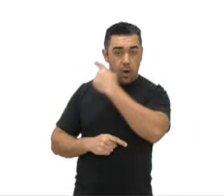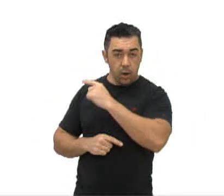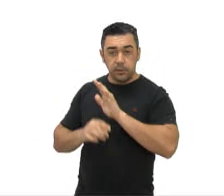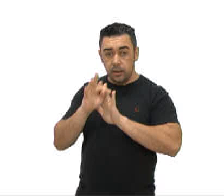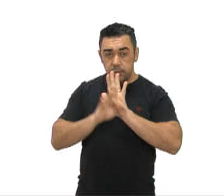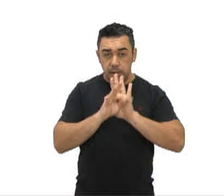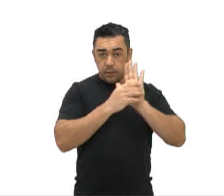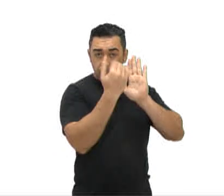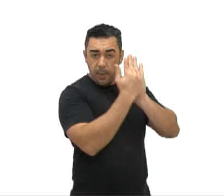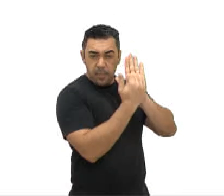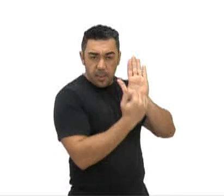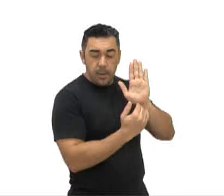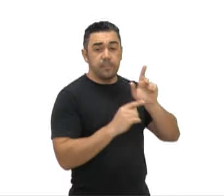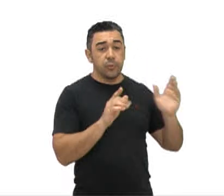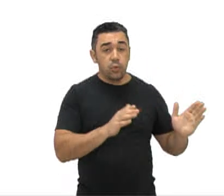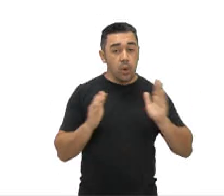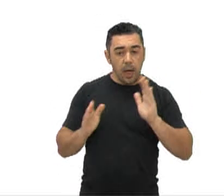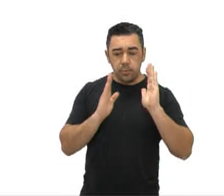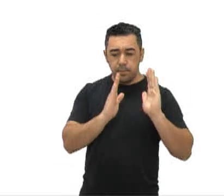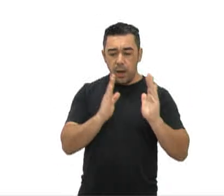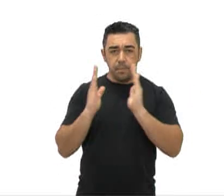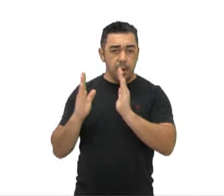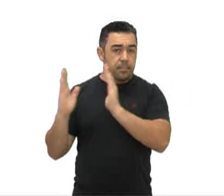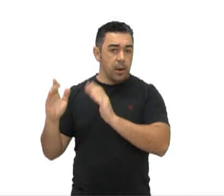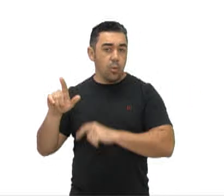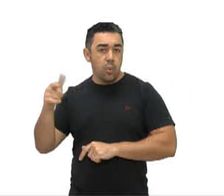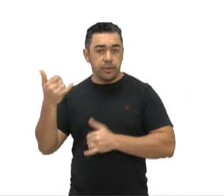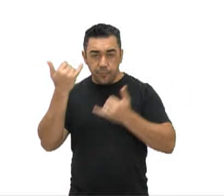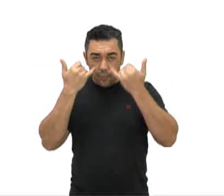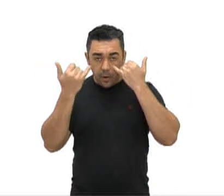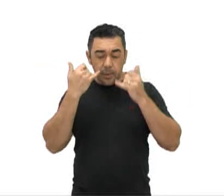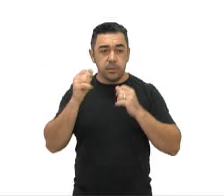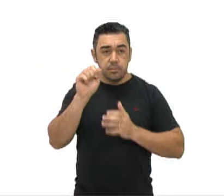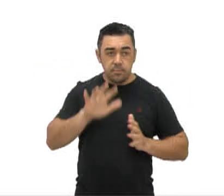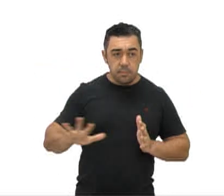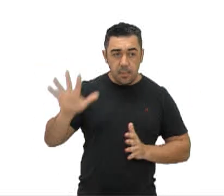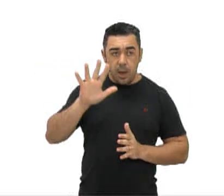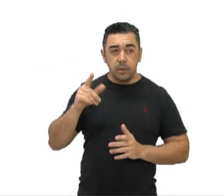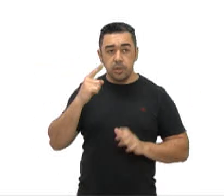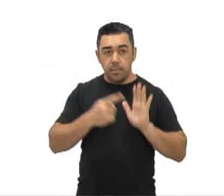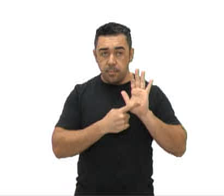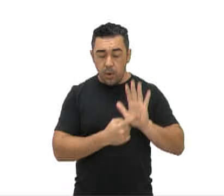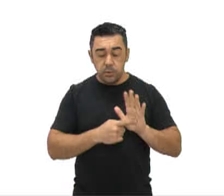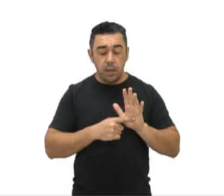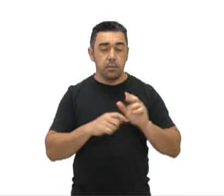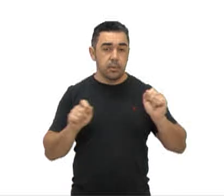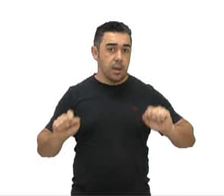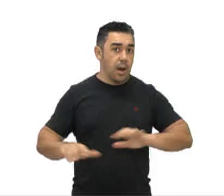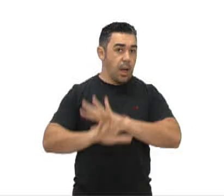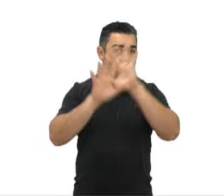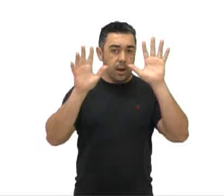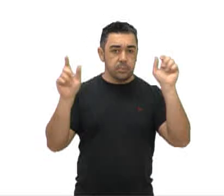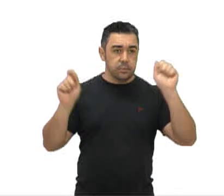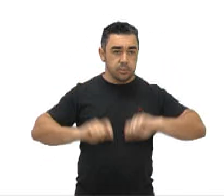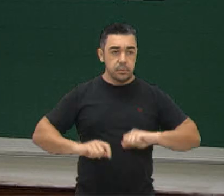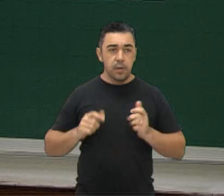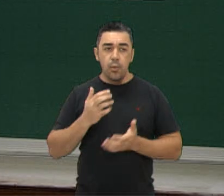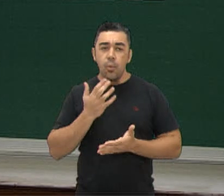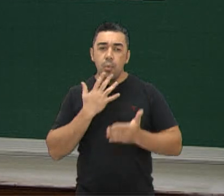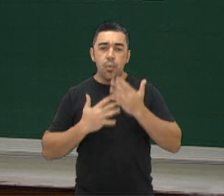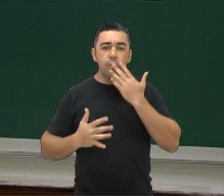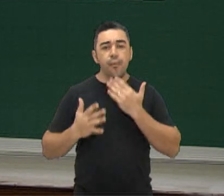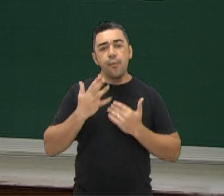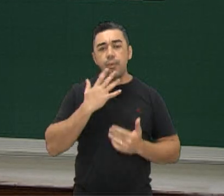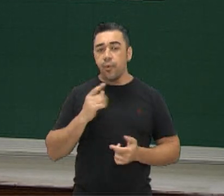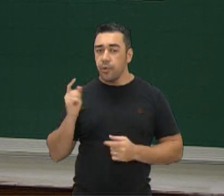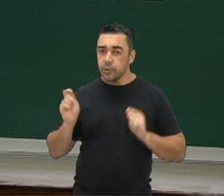as palavras, mas ele já traz algumas outras informações, ele traz imagens, ele é mais visual, né, ele traz uma cor para que a